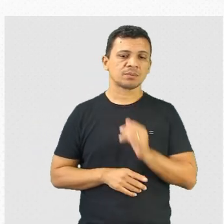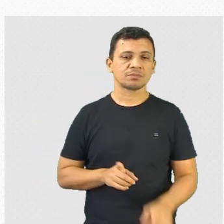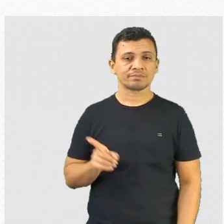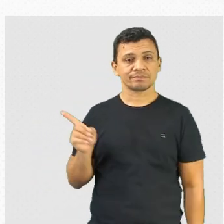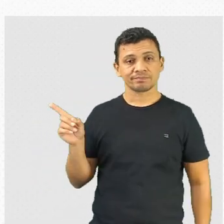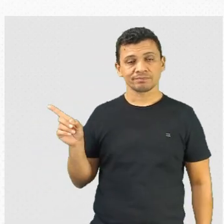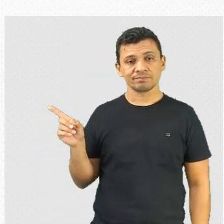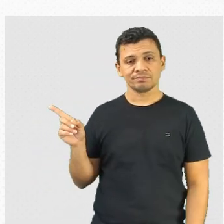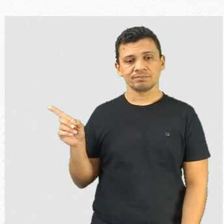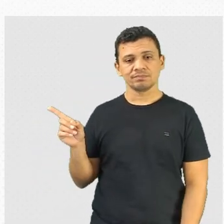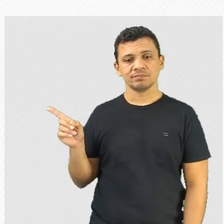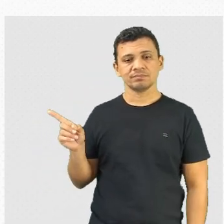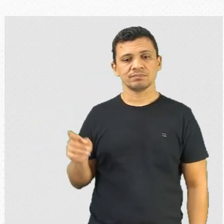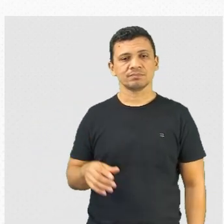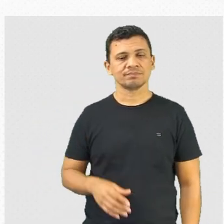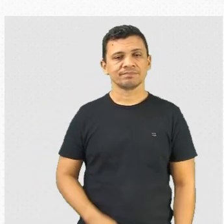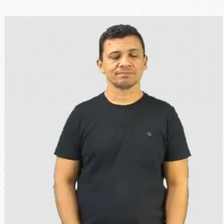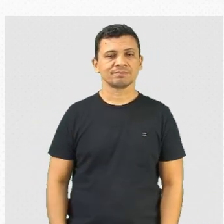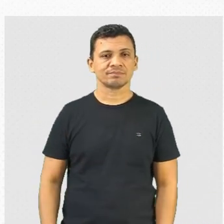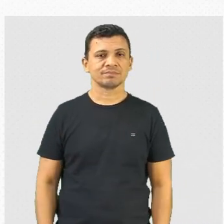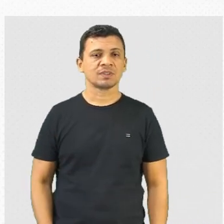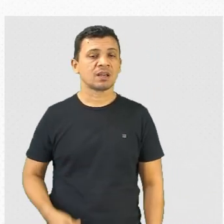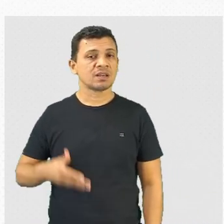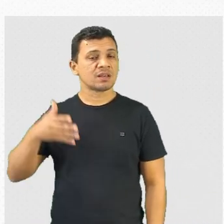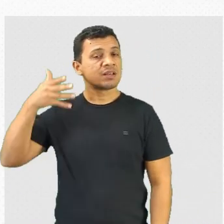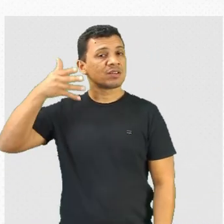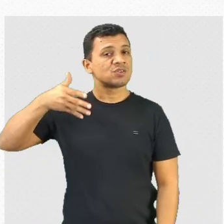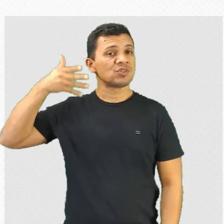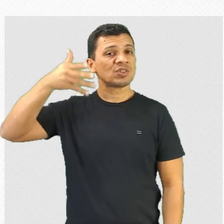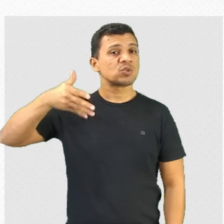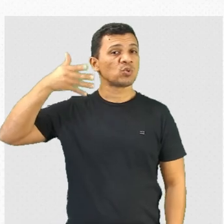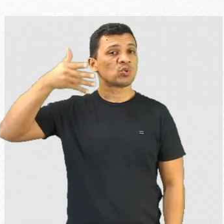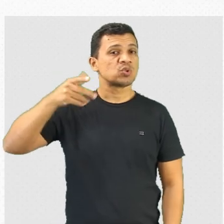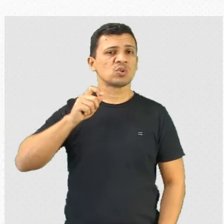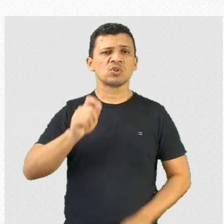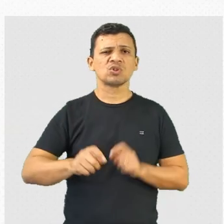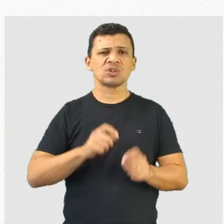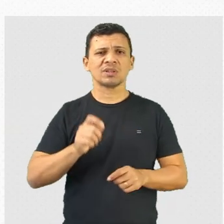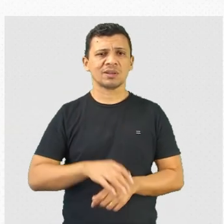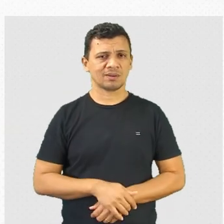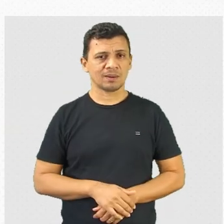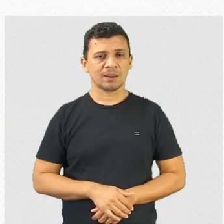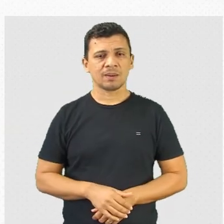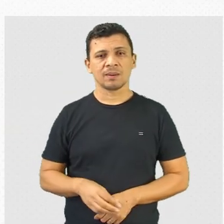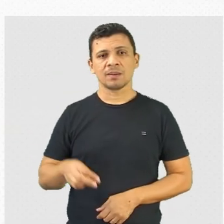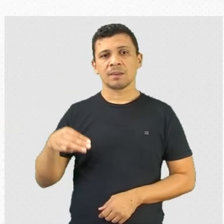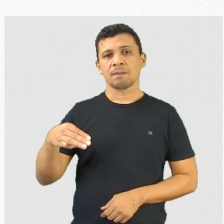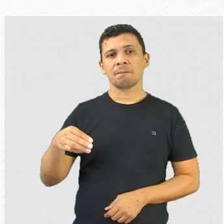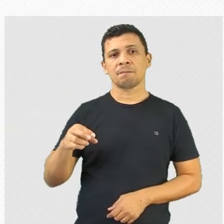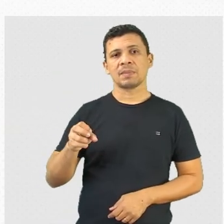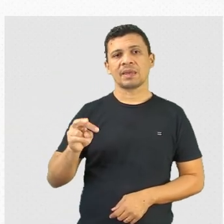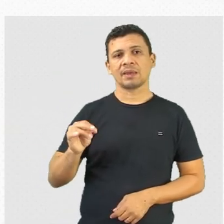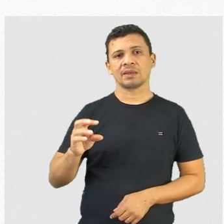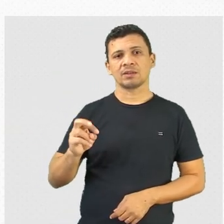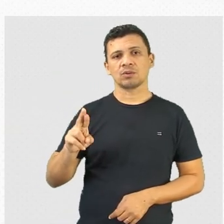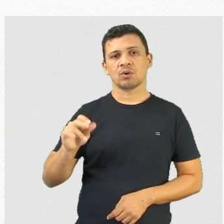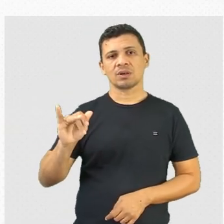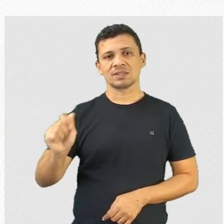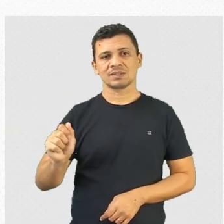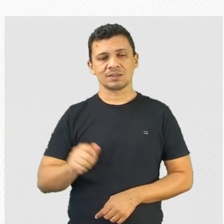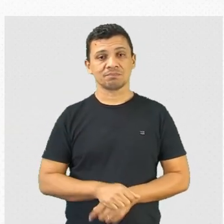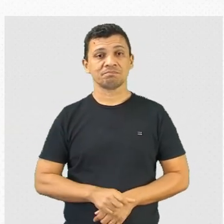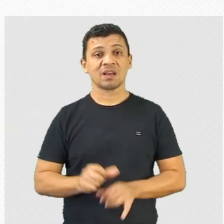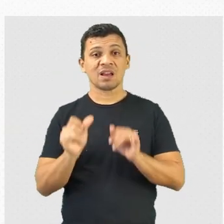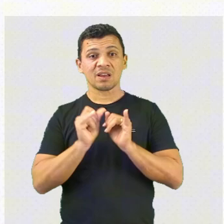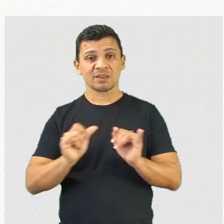ver aqui ao lado, que são os discursos de meritocracia, né? Que hoje são bastante difundidos